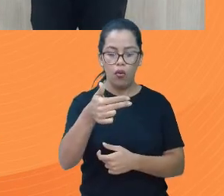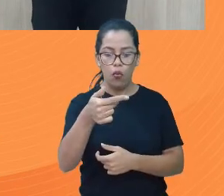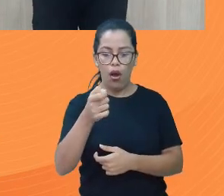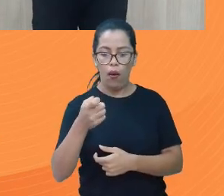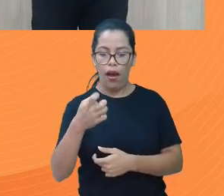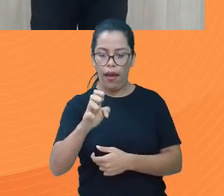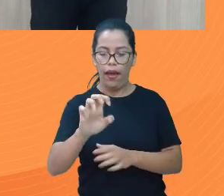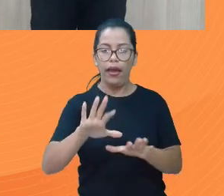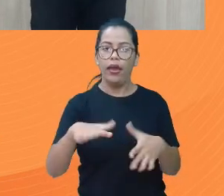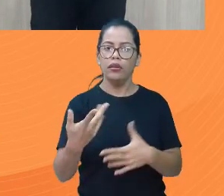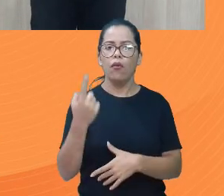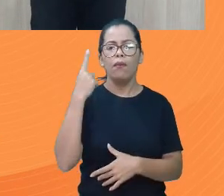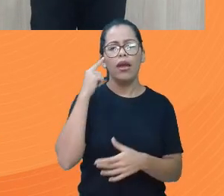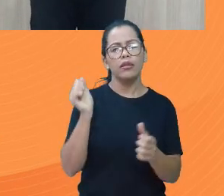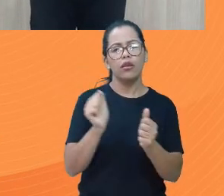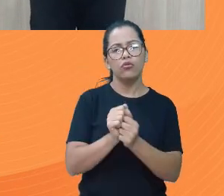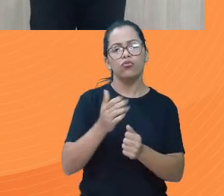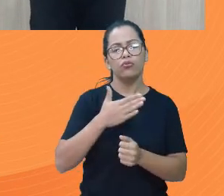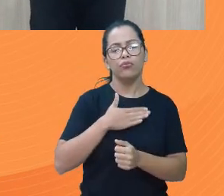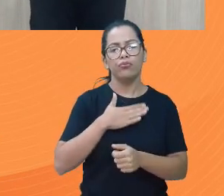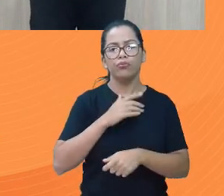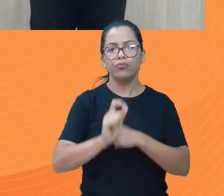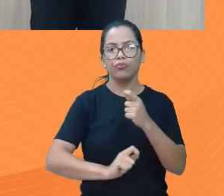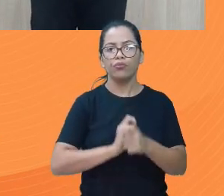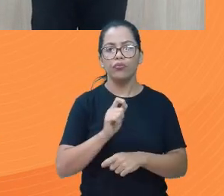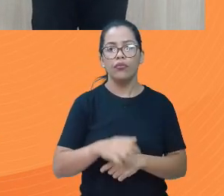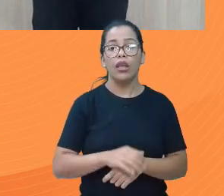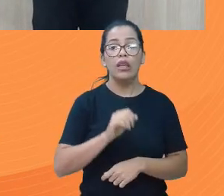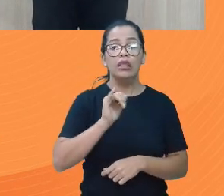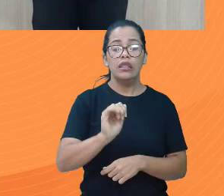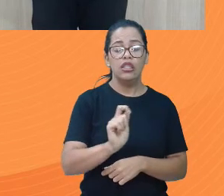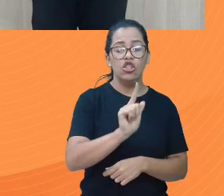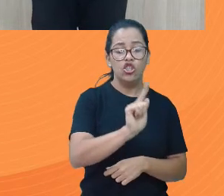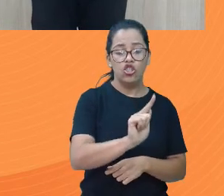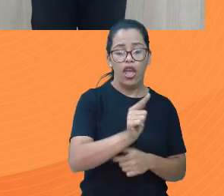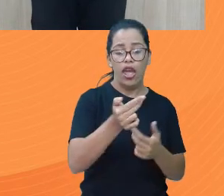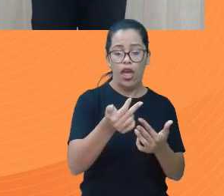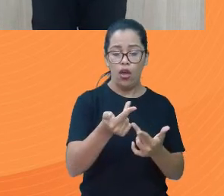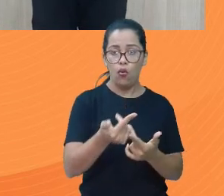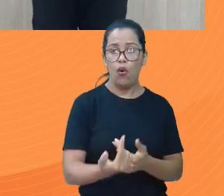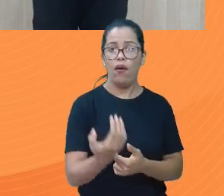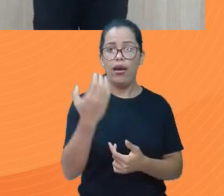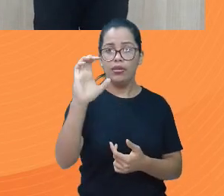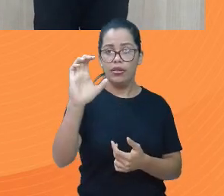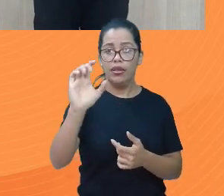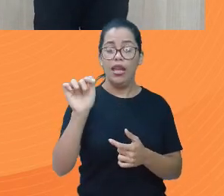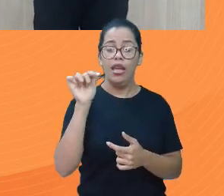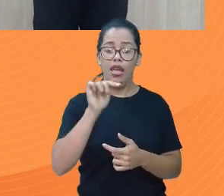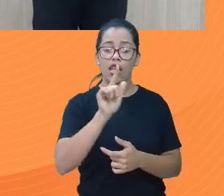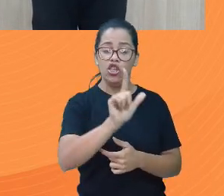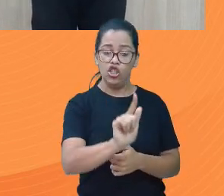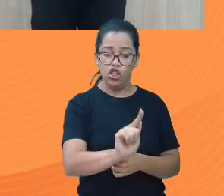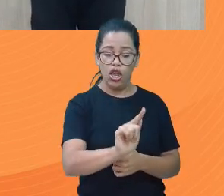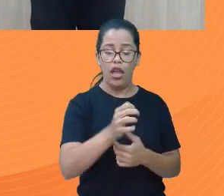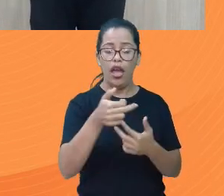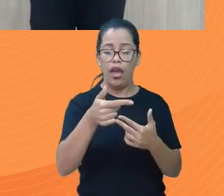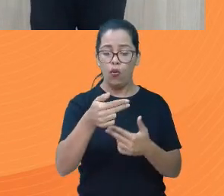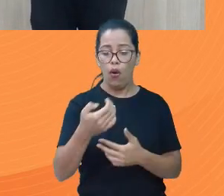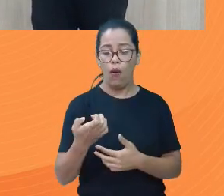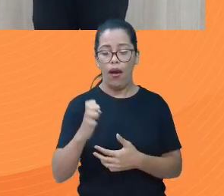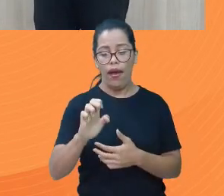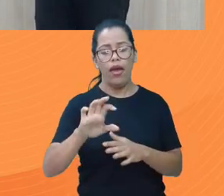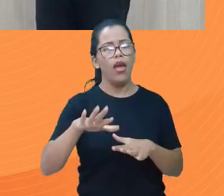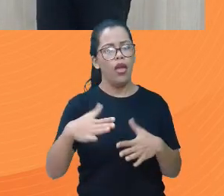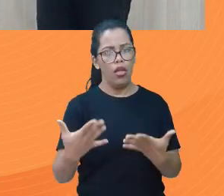Então, pensa comigo. Se o ângulo C é igual ao ângulo G e o ângulo G ele é igual ao ângulo E, eu